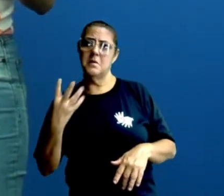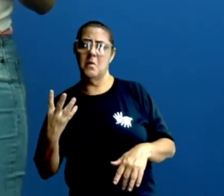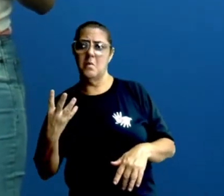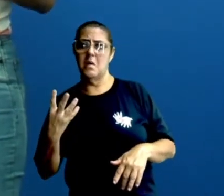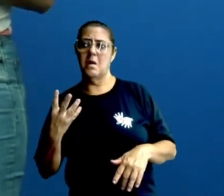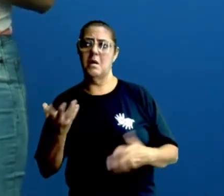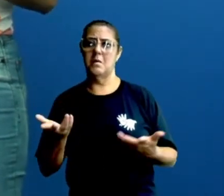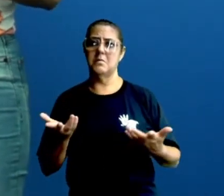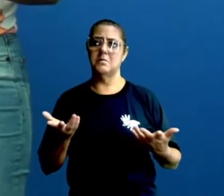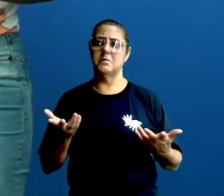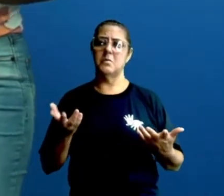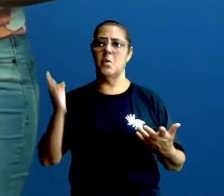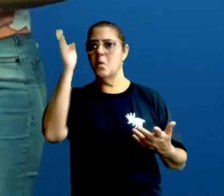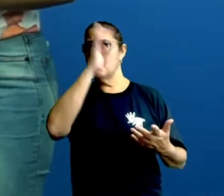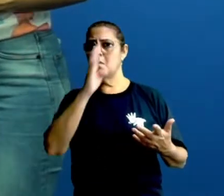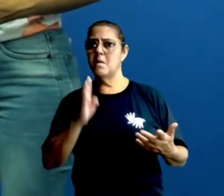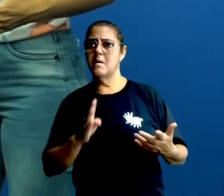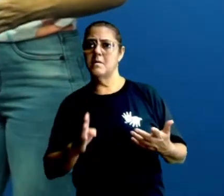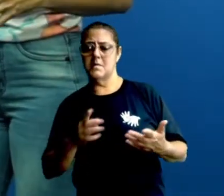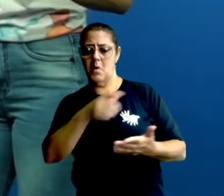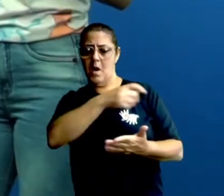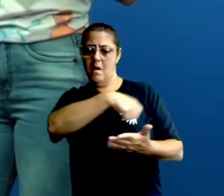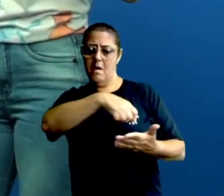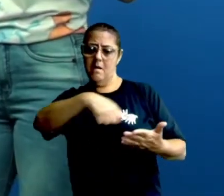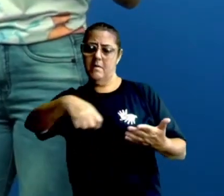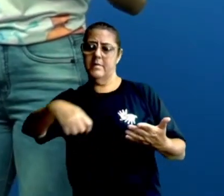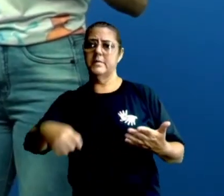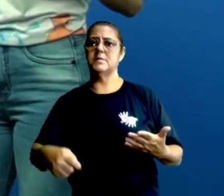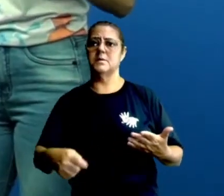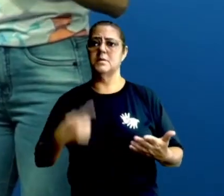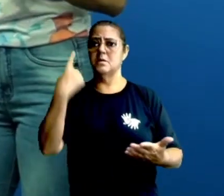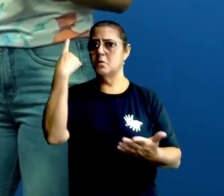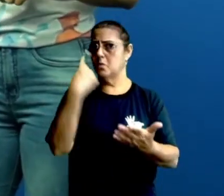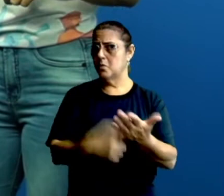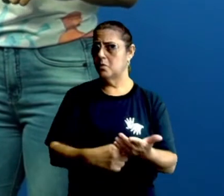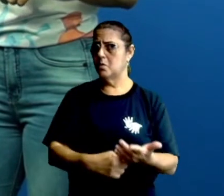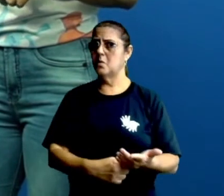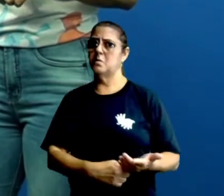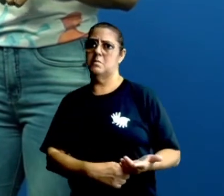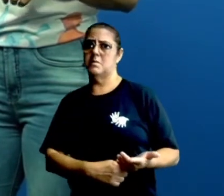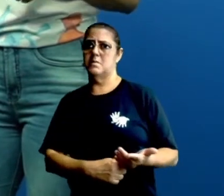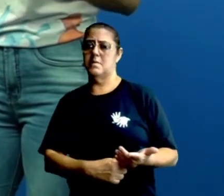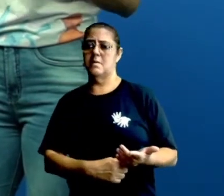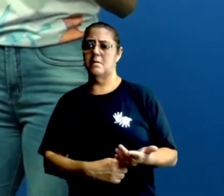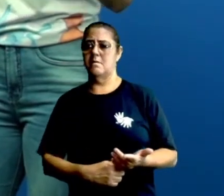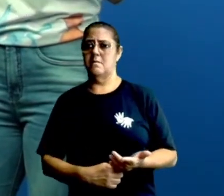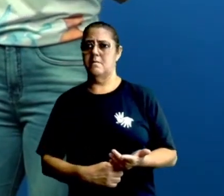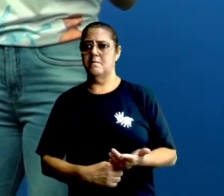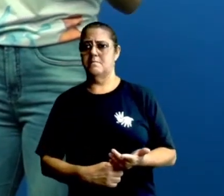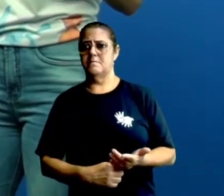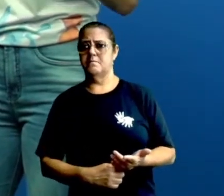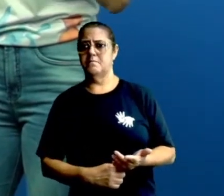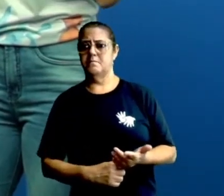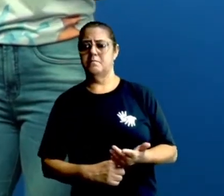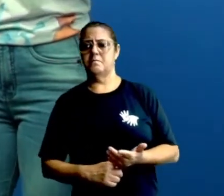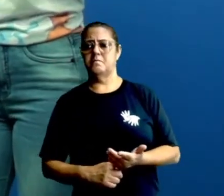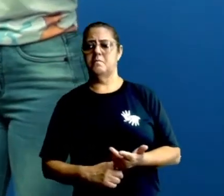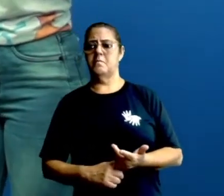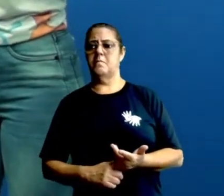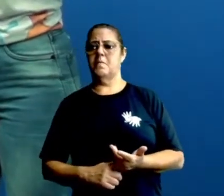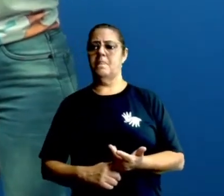e que o Brasil vai assinar um tratado em que